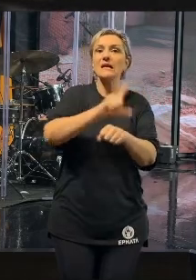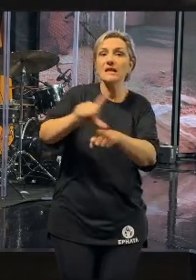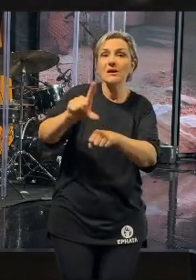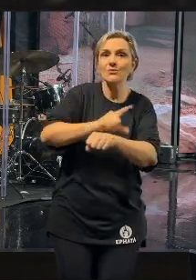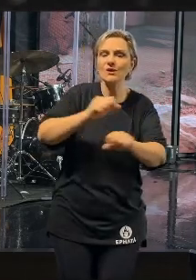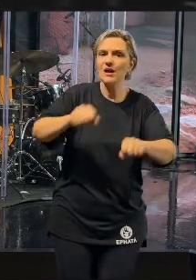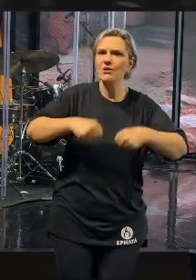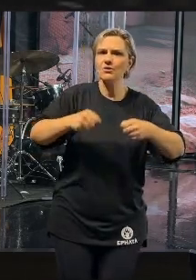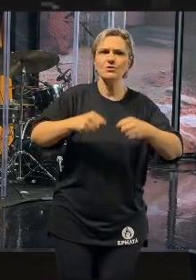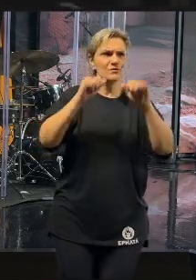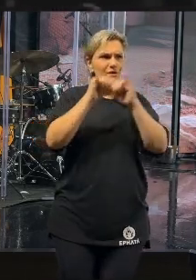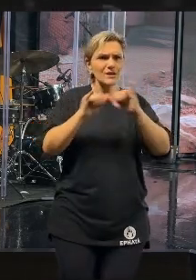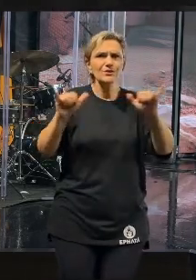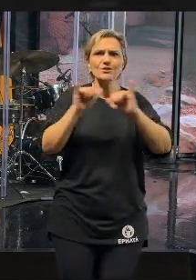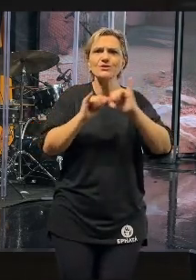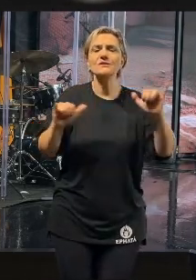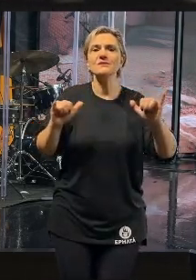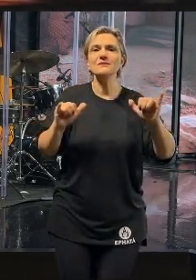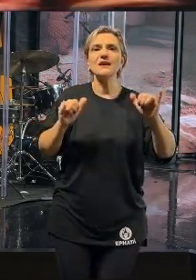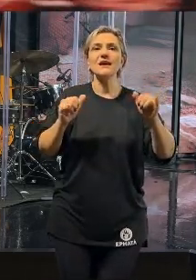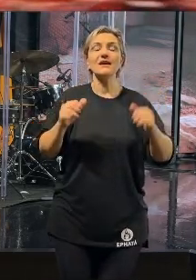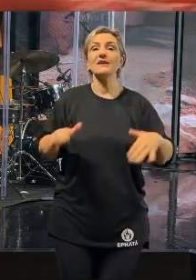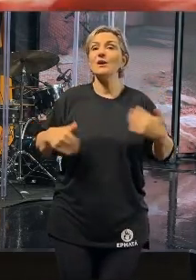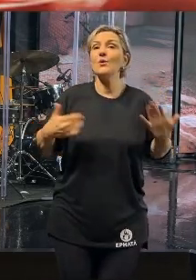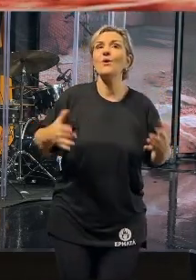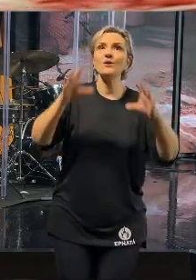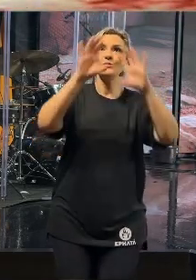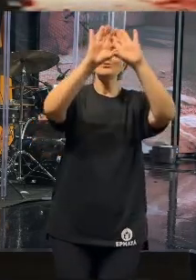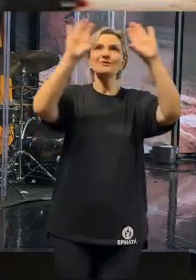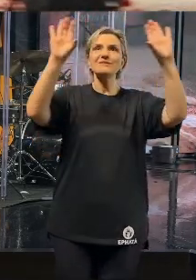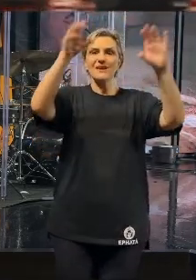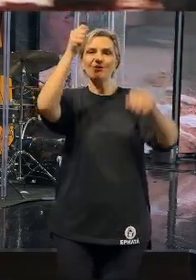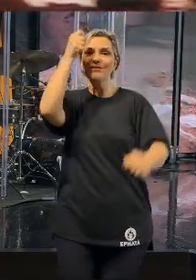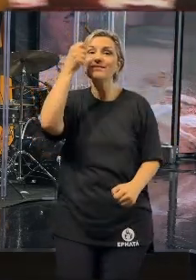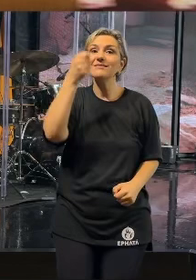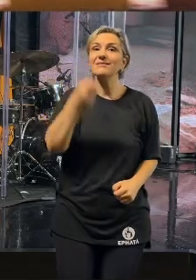vim nessa noite só para te dizer que quando os céus